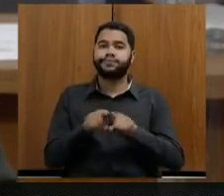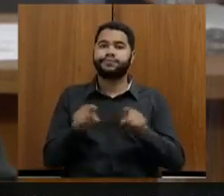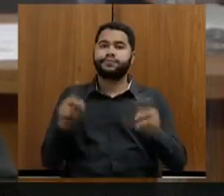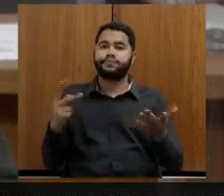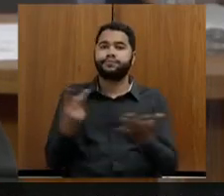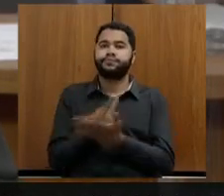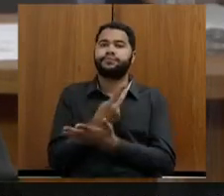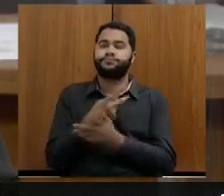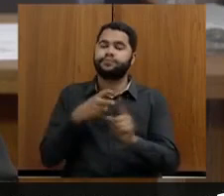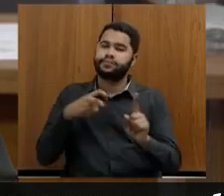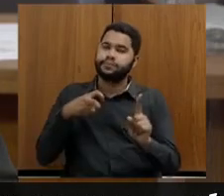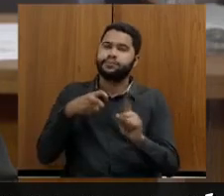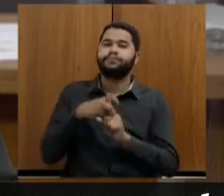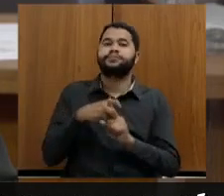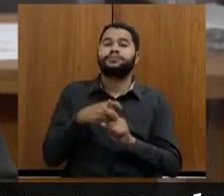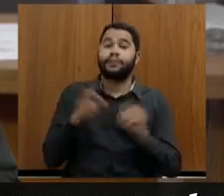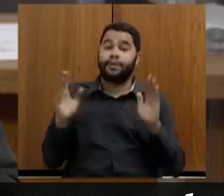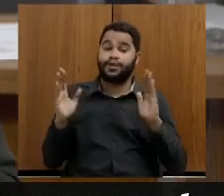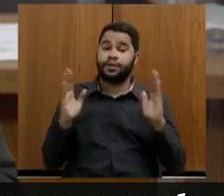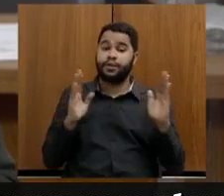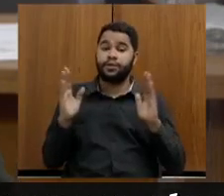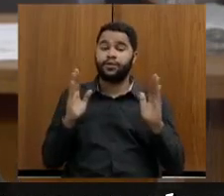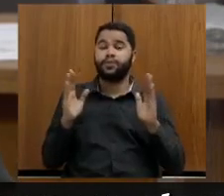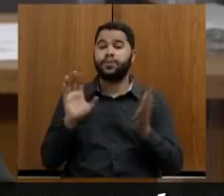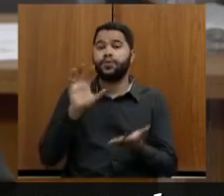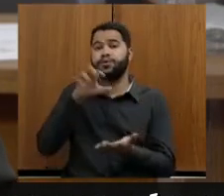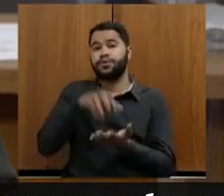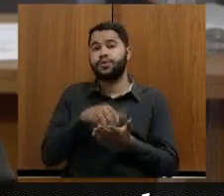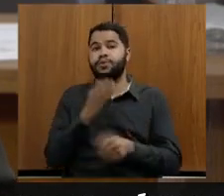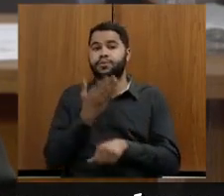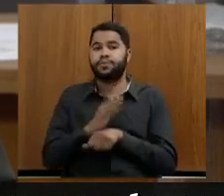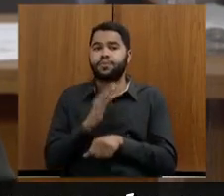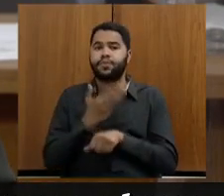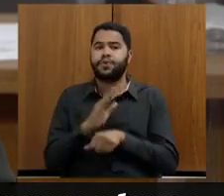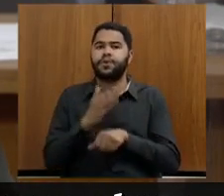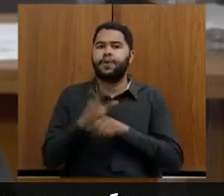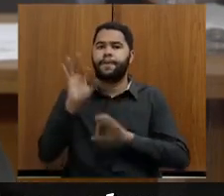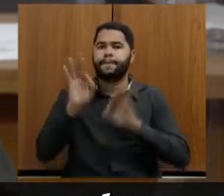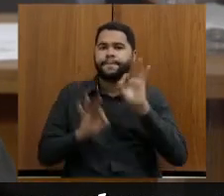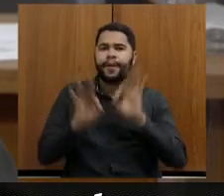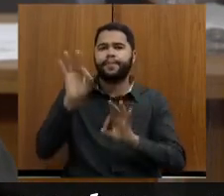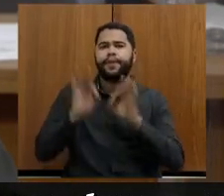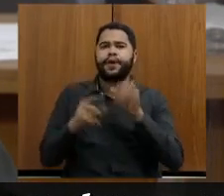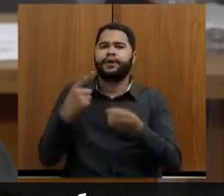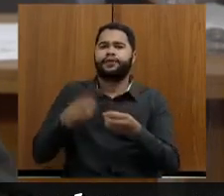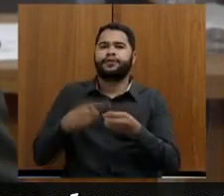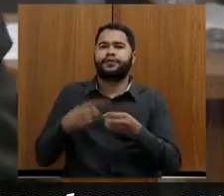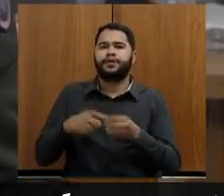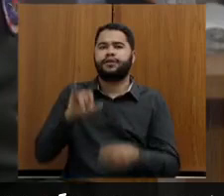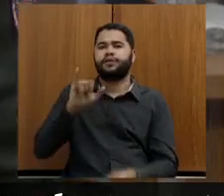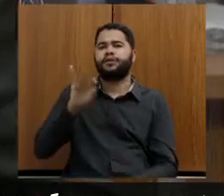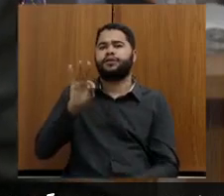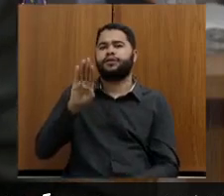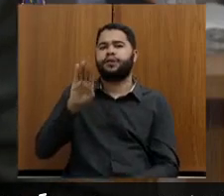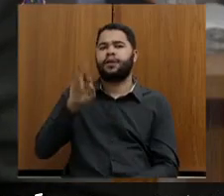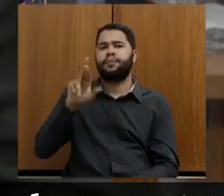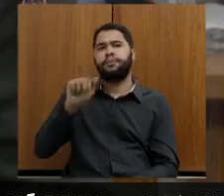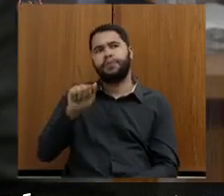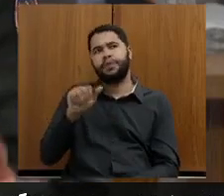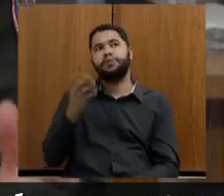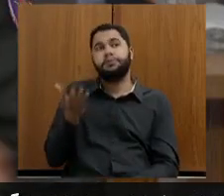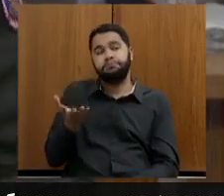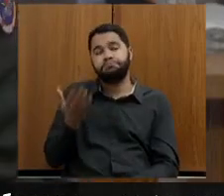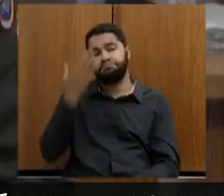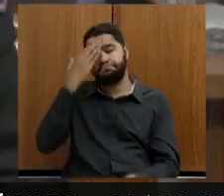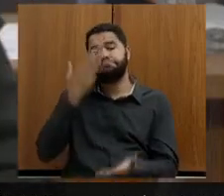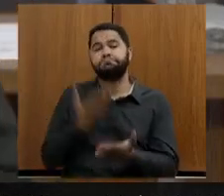acidentes Ferroviários e nesse momento o centro de treinamento está sendo preparado na cidade de Itabira acredito